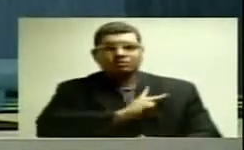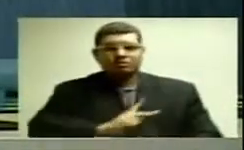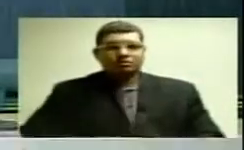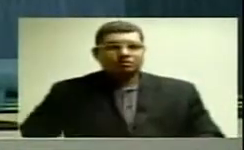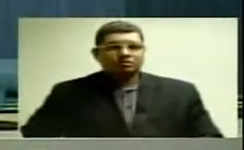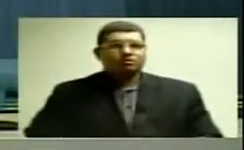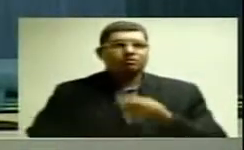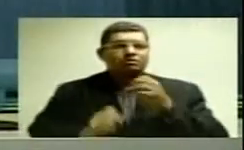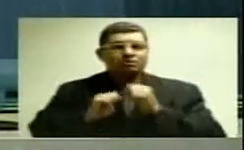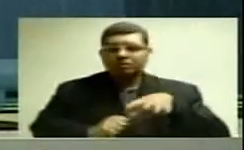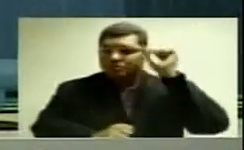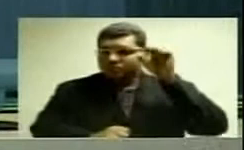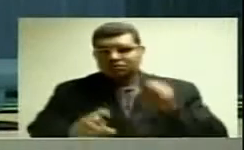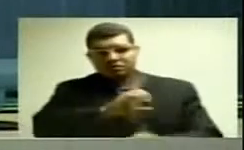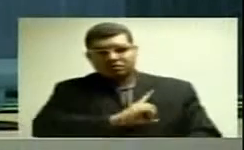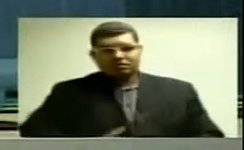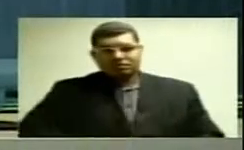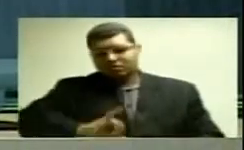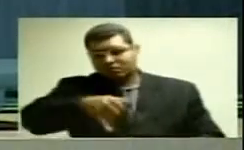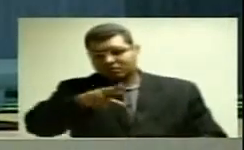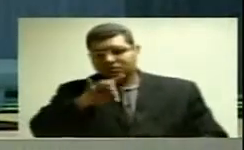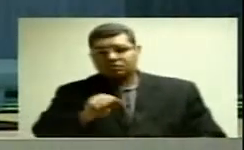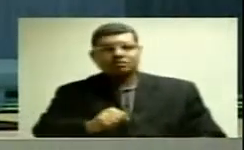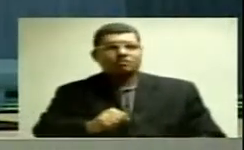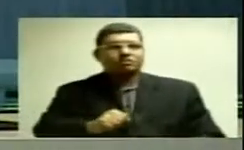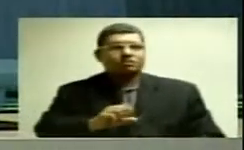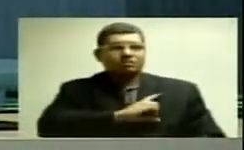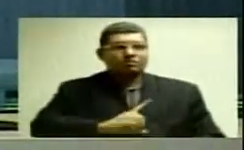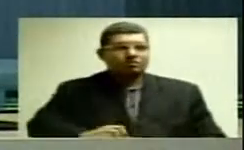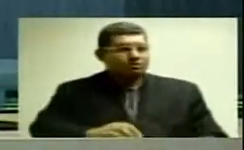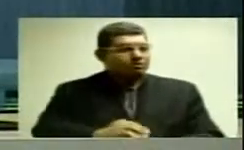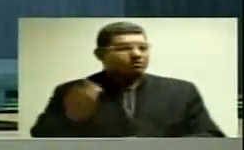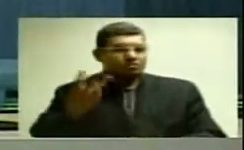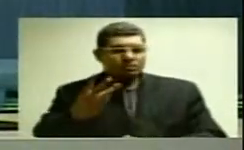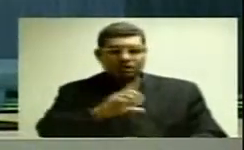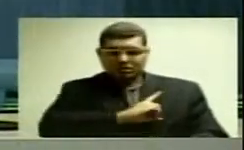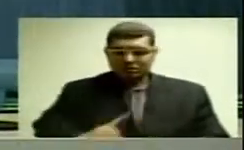presidente para que possa ouvir o deputado Zé Ricardo, o deputado Sidney Leite e o deputado Luiz Castro.